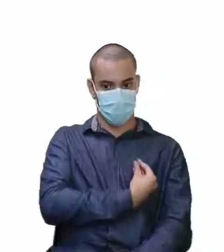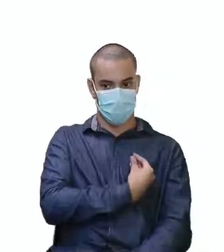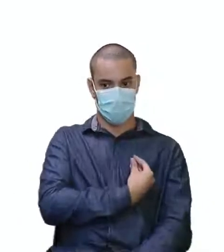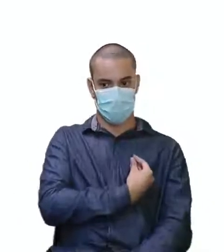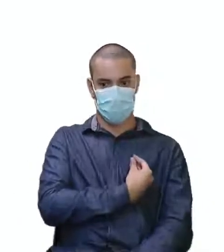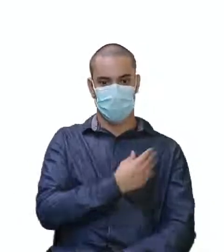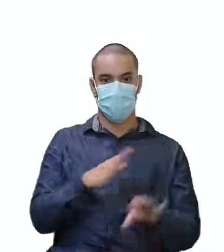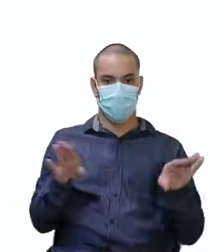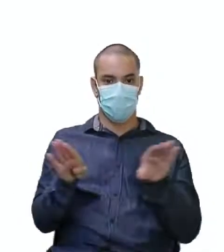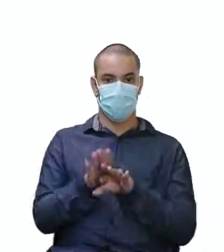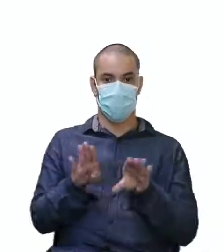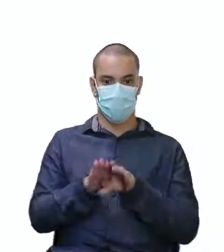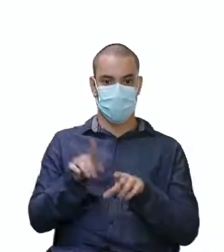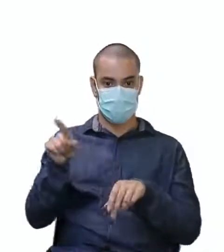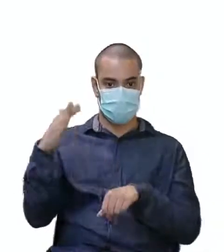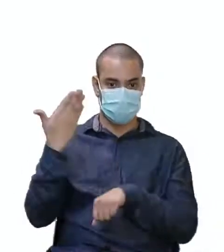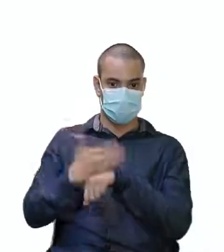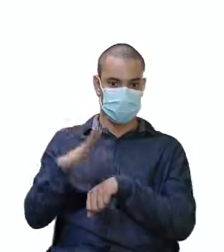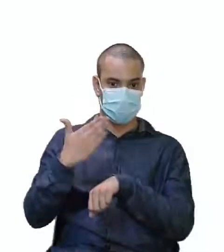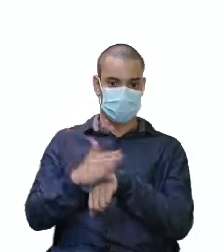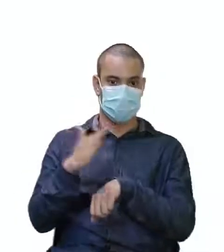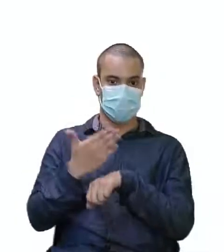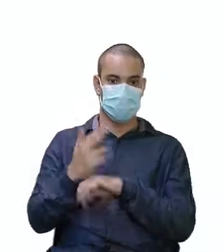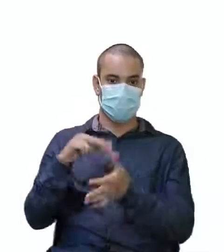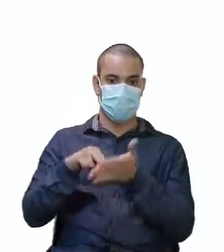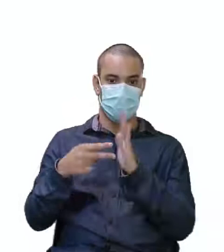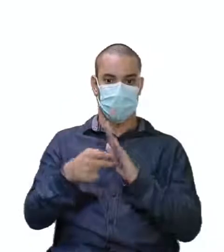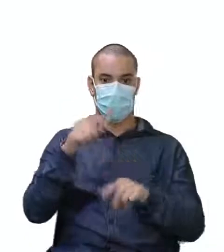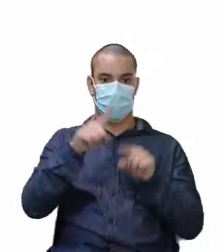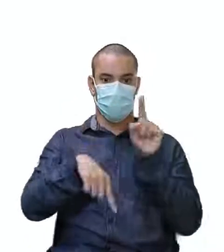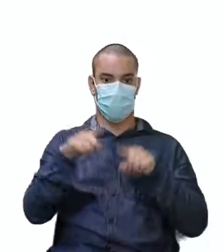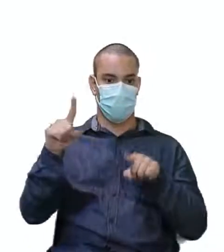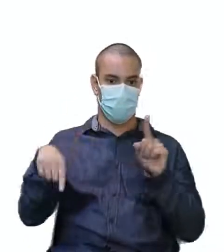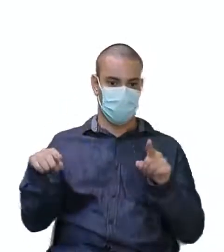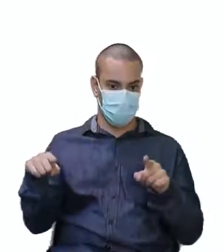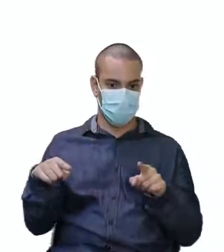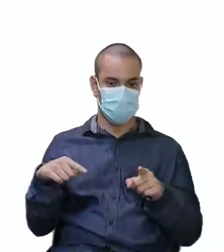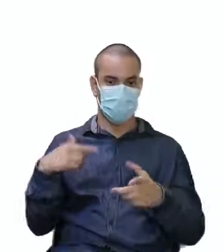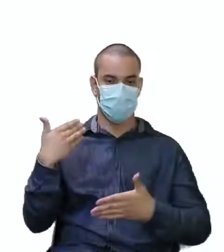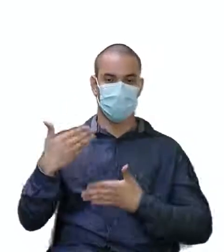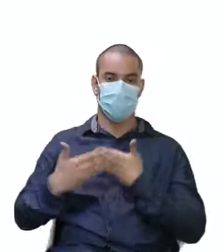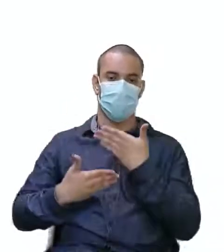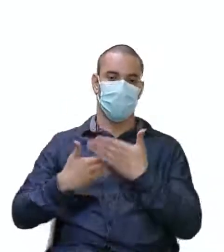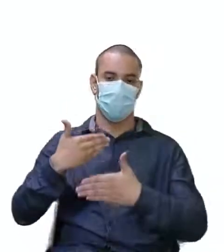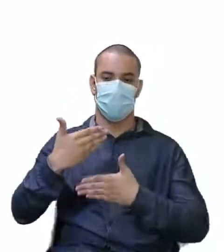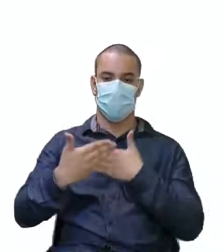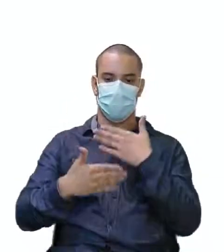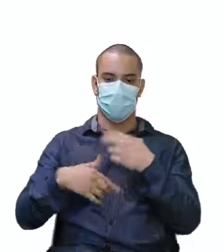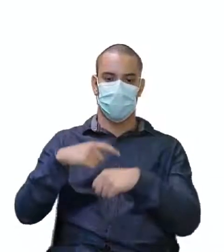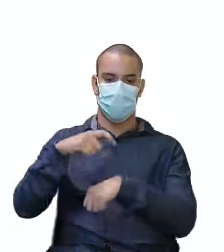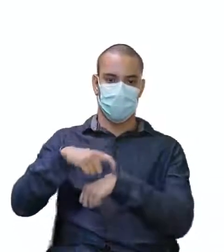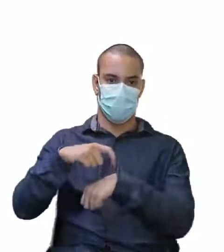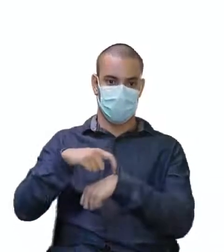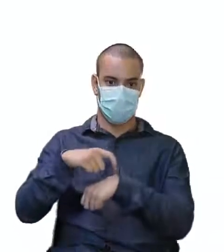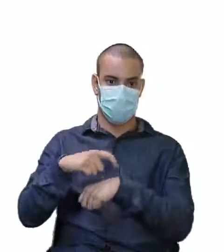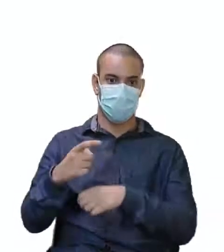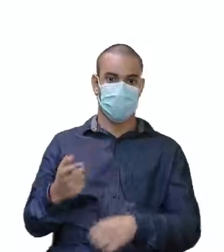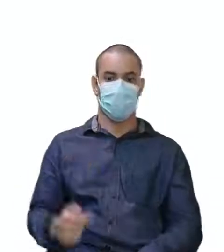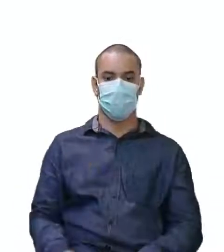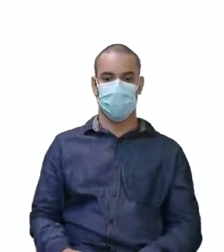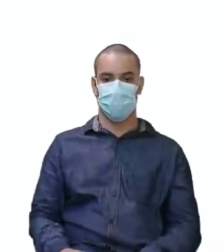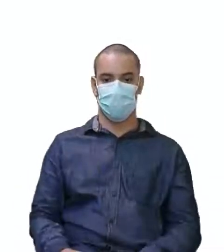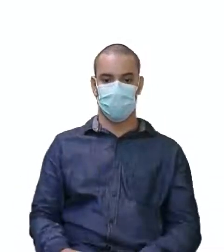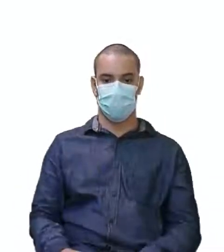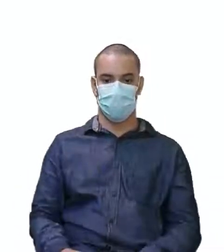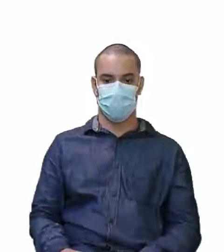E que essas práticas estão sujeitas a variações lentas ao longo do tempo, tá? Só voltando aqui, eu